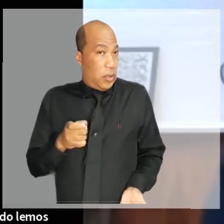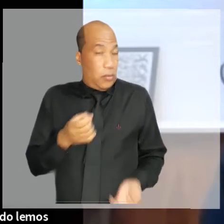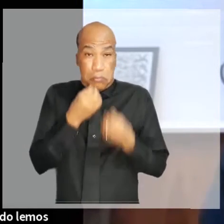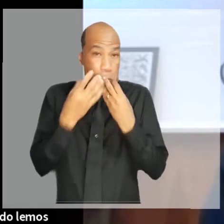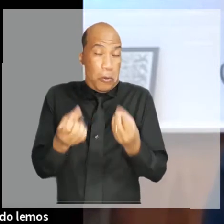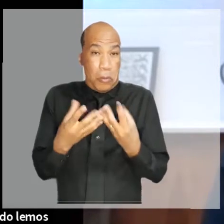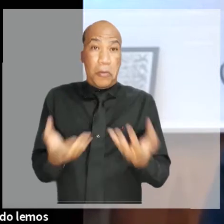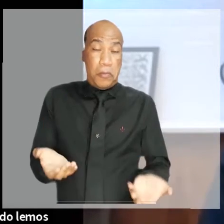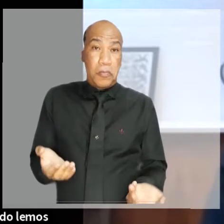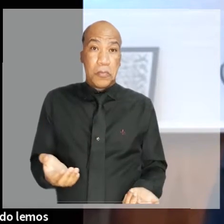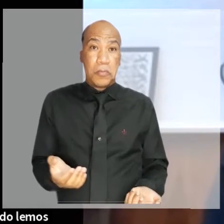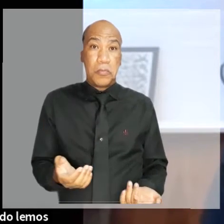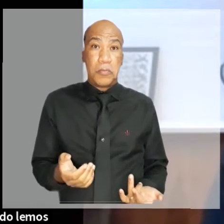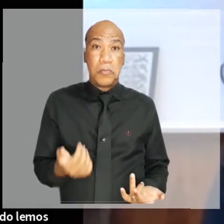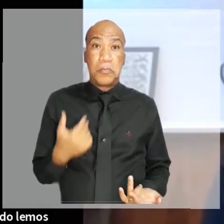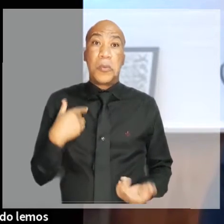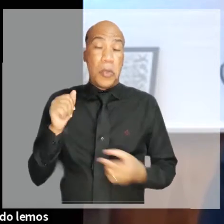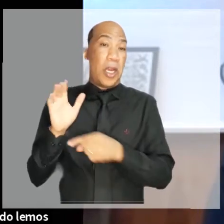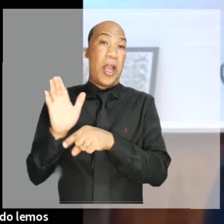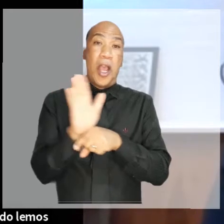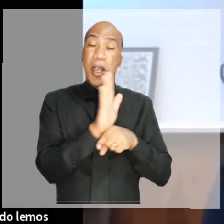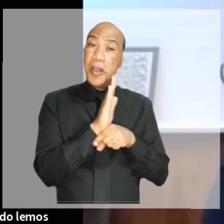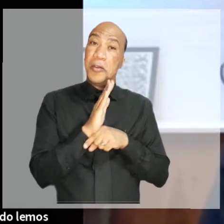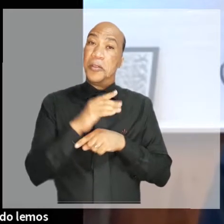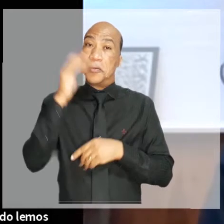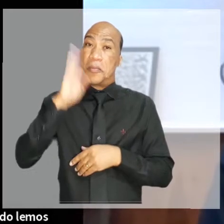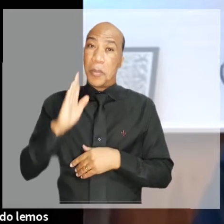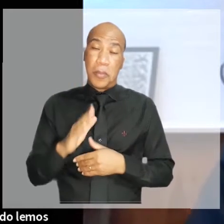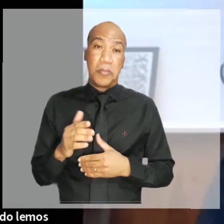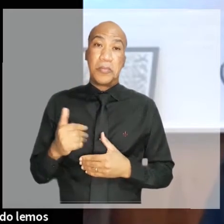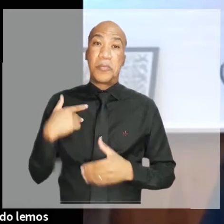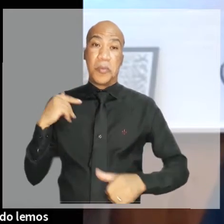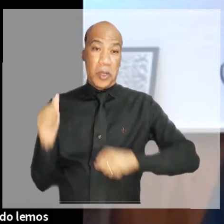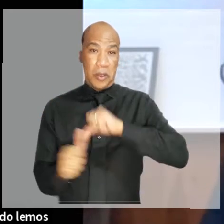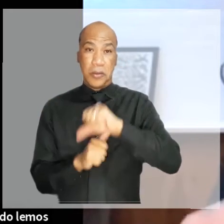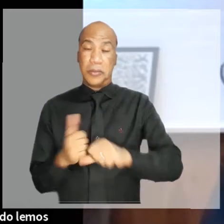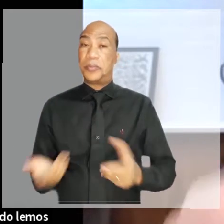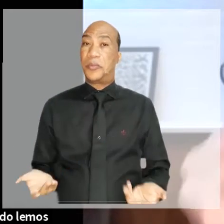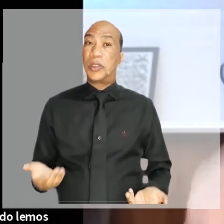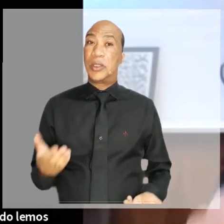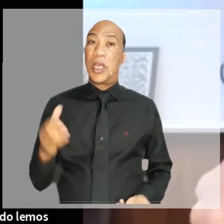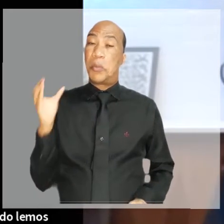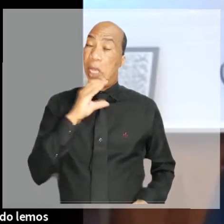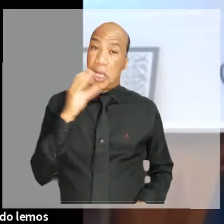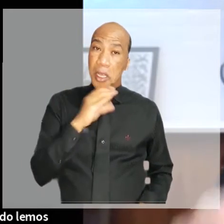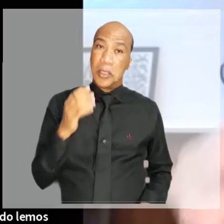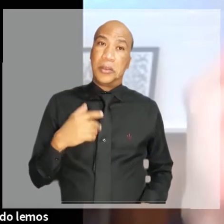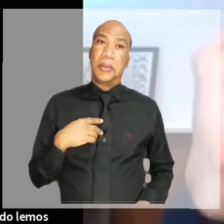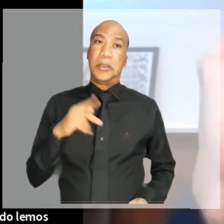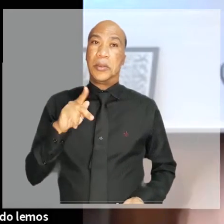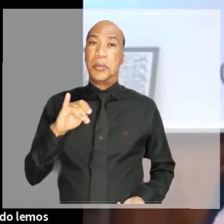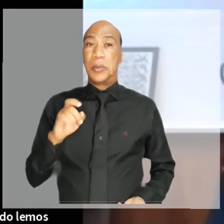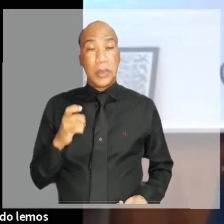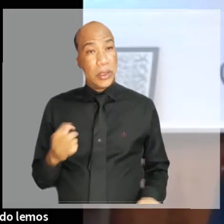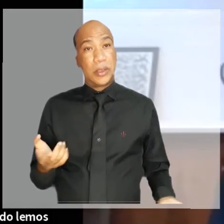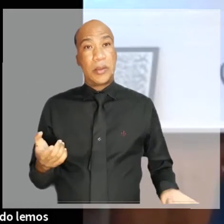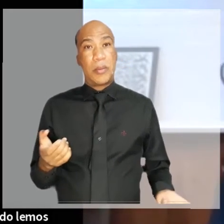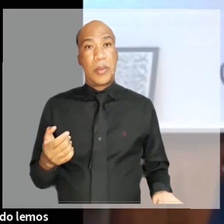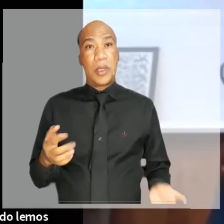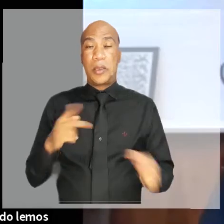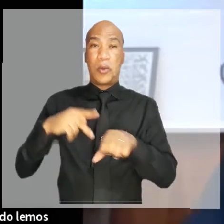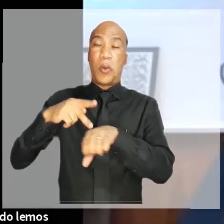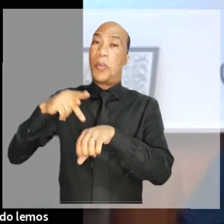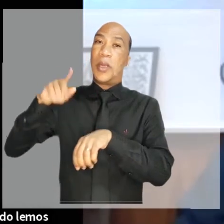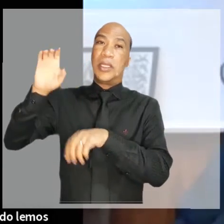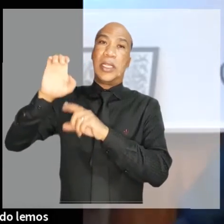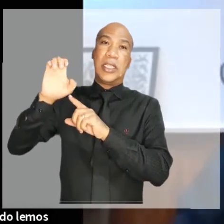num patamar de serviço que a Estônia hoje oferece. Então, para resumir, eu acho que o poder público tem um papel